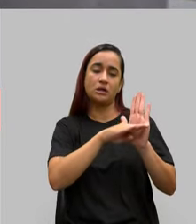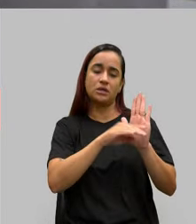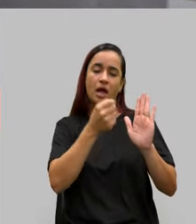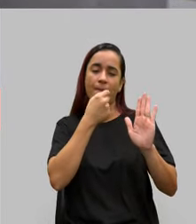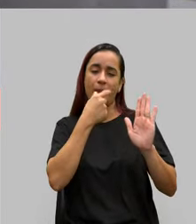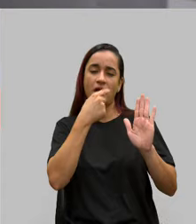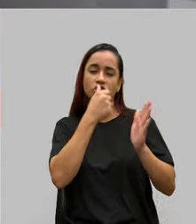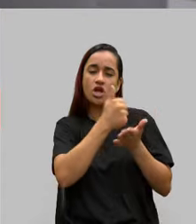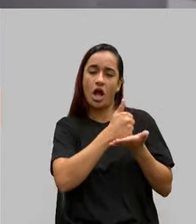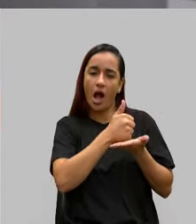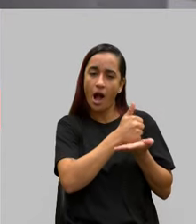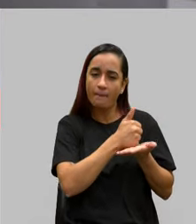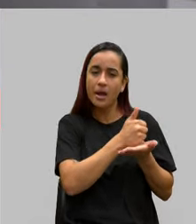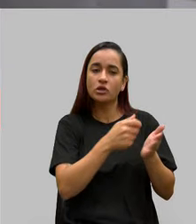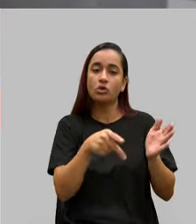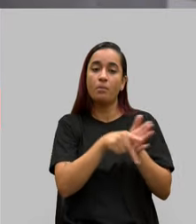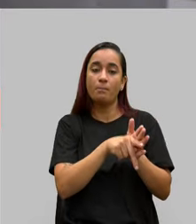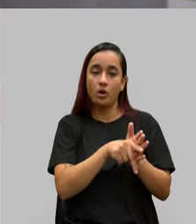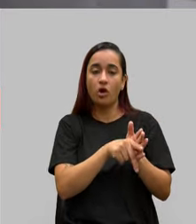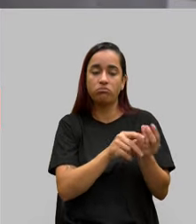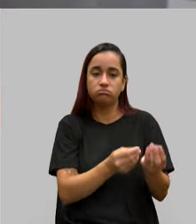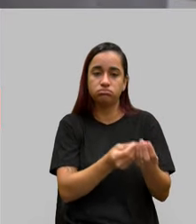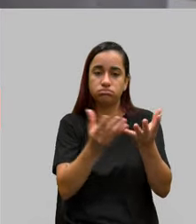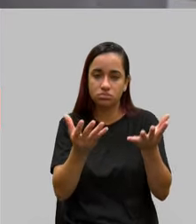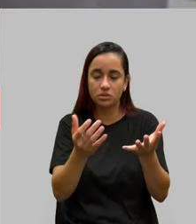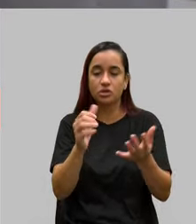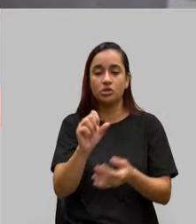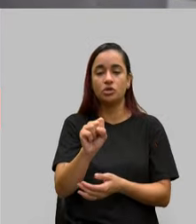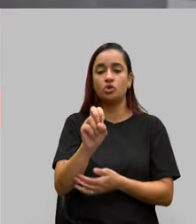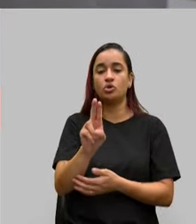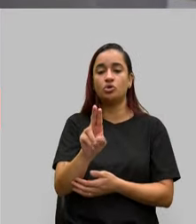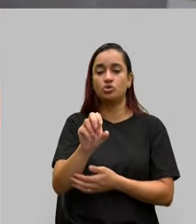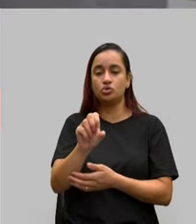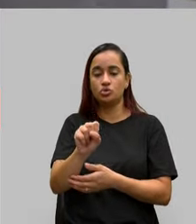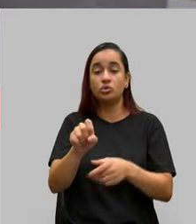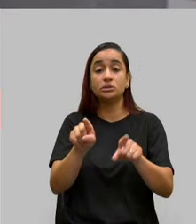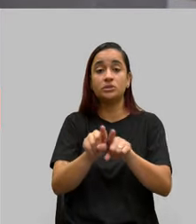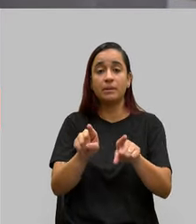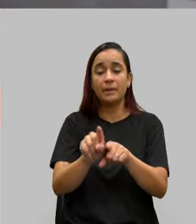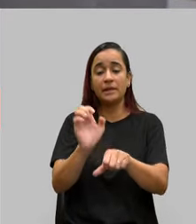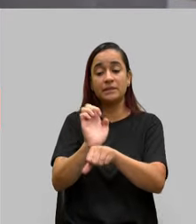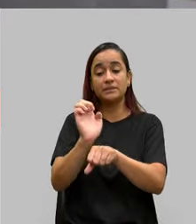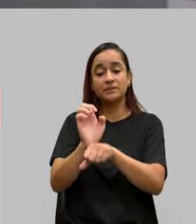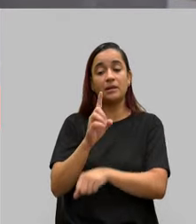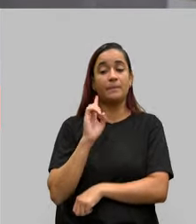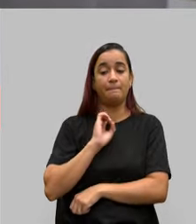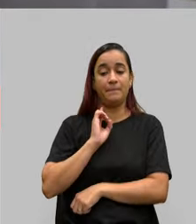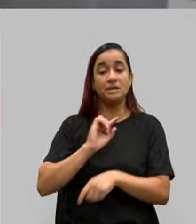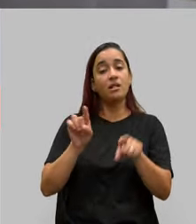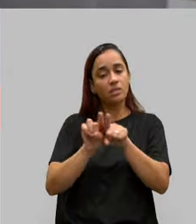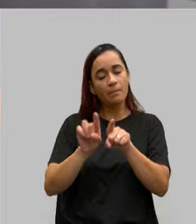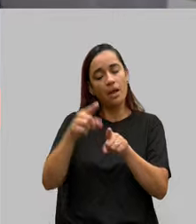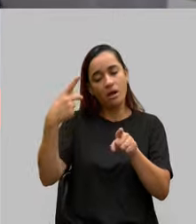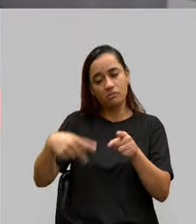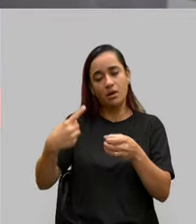fornecidos pelo SUS pelo Estado de Minas e pelo Município de Belo orizonte então bom debate a